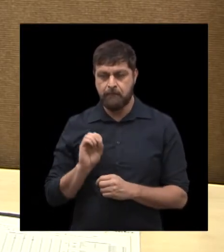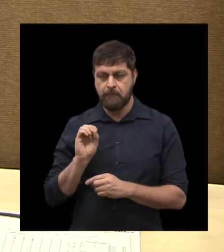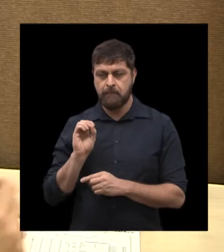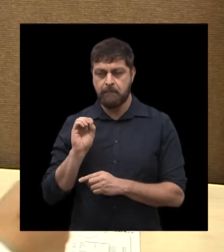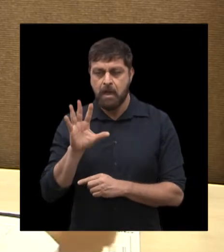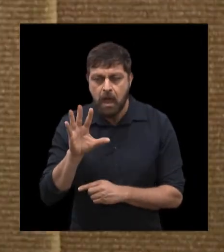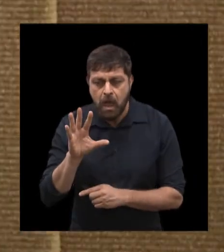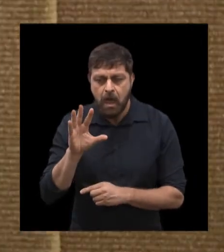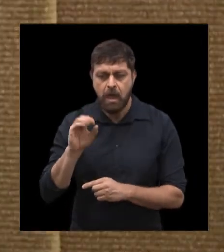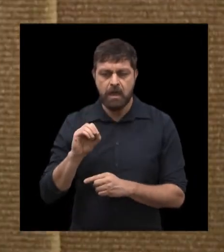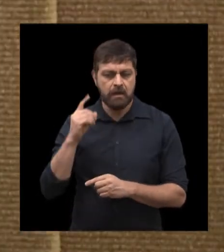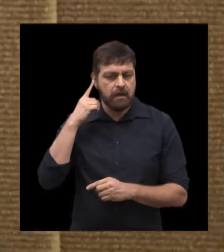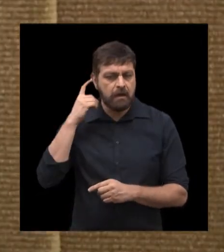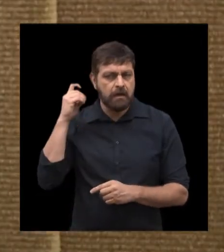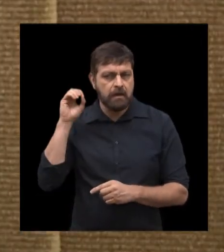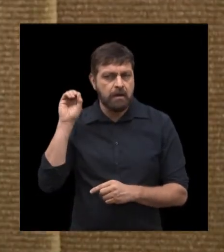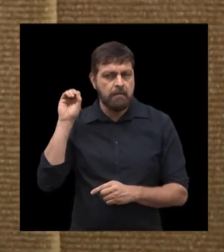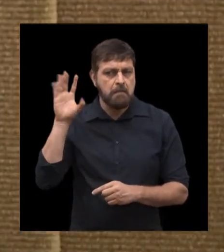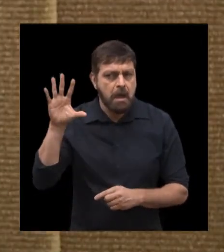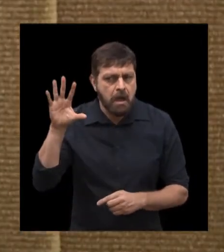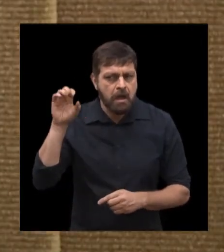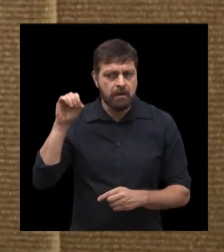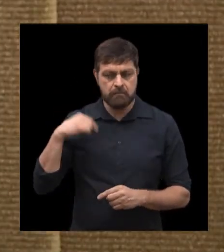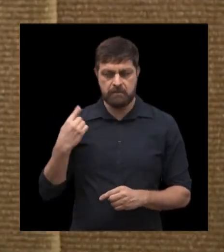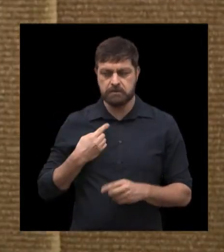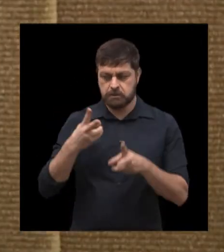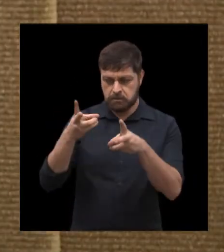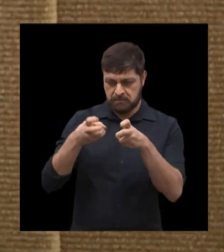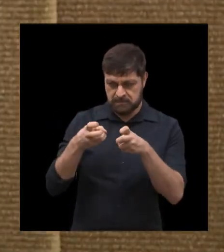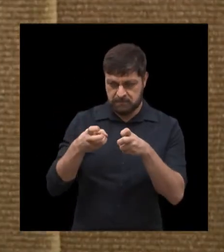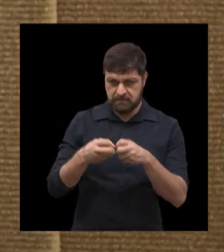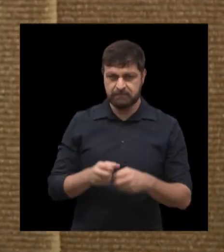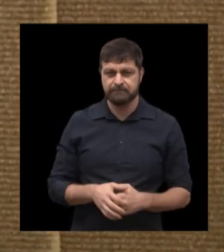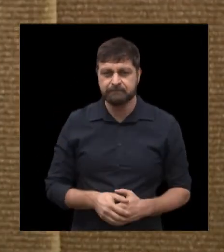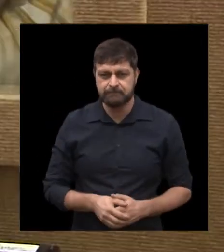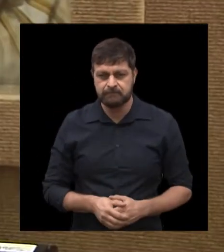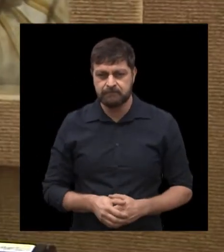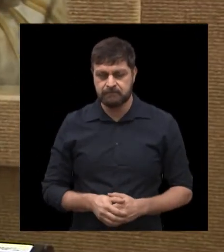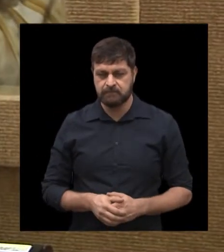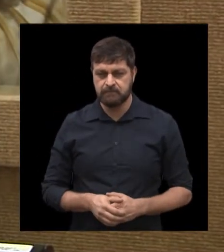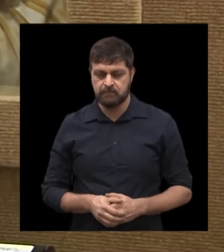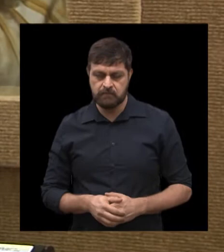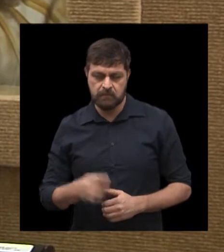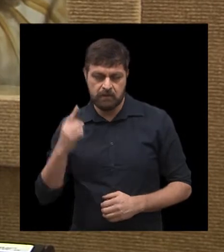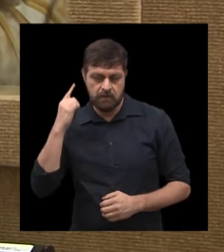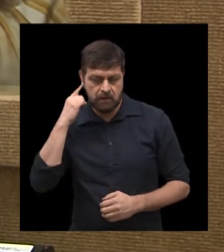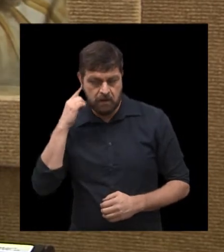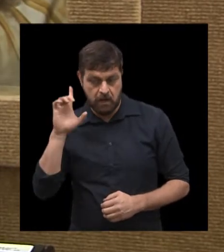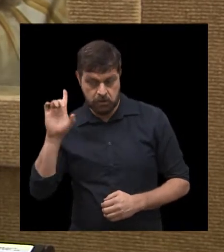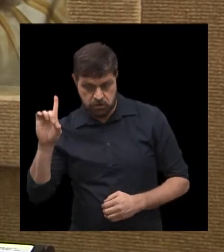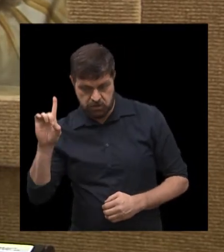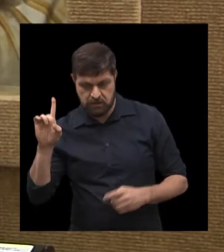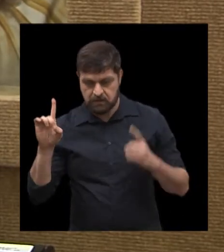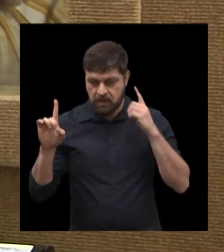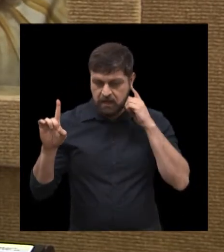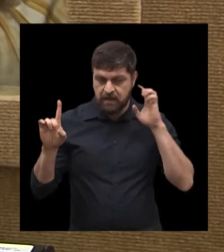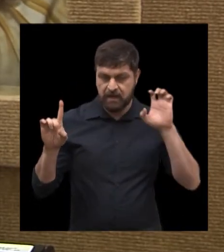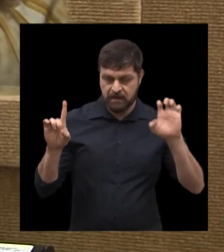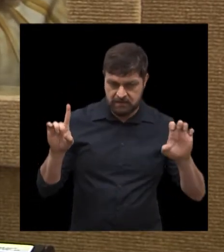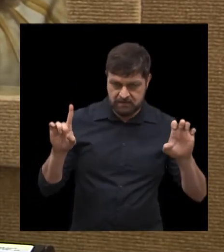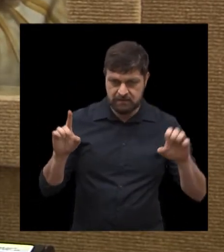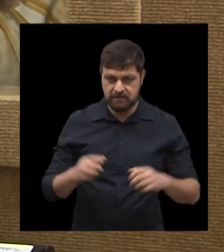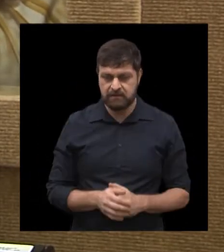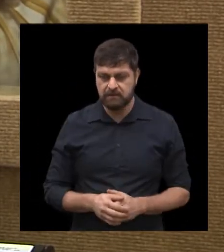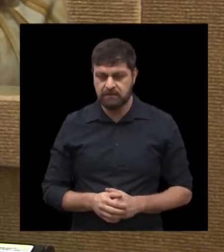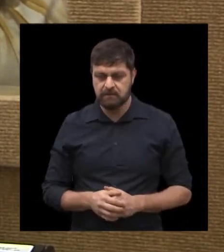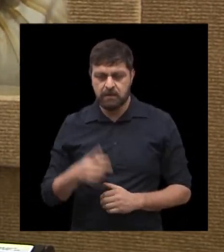para ver qual que é o limiar auditivo dela. Então, tanto a resposta da orelha direita como da esquerda, o